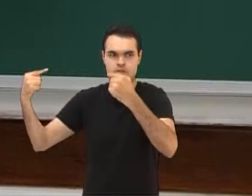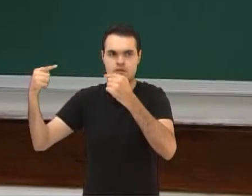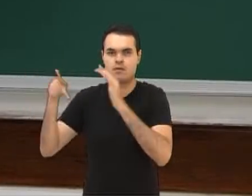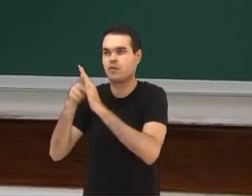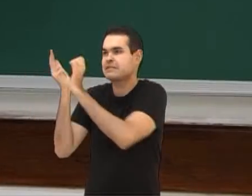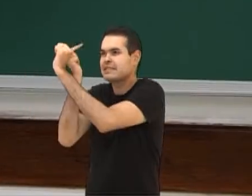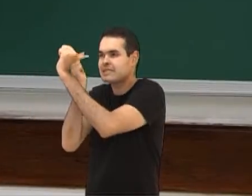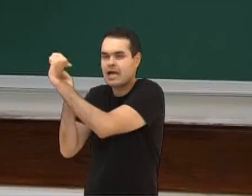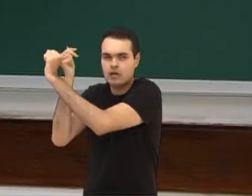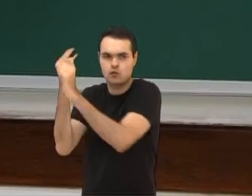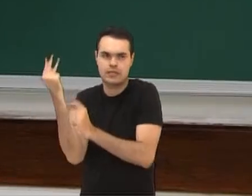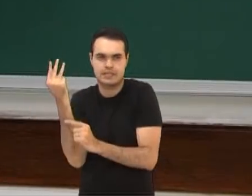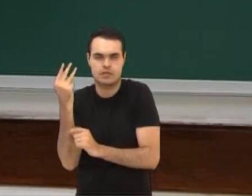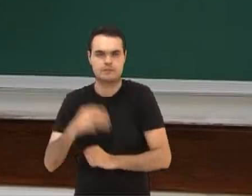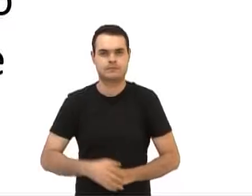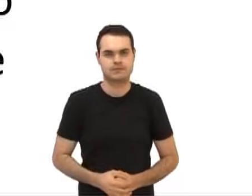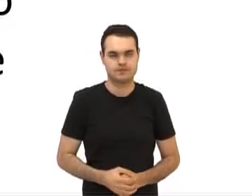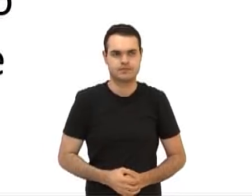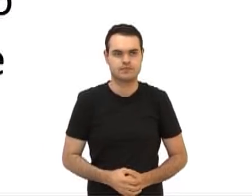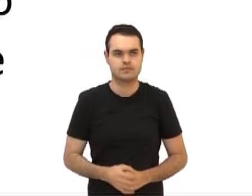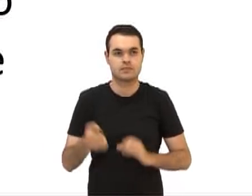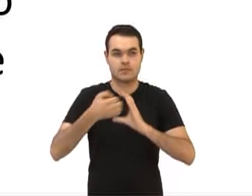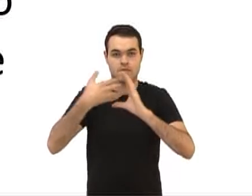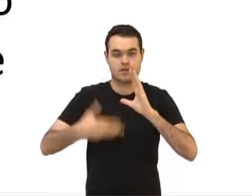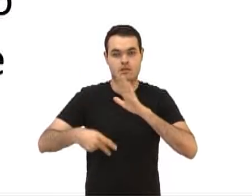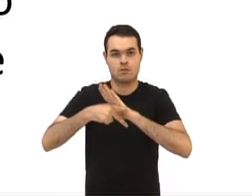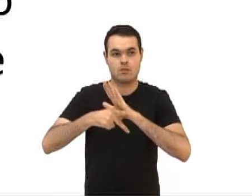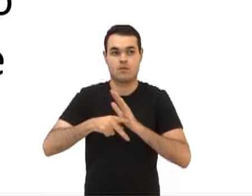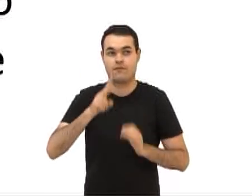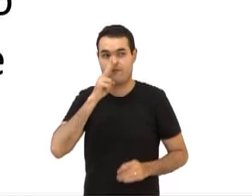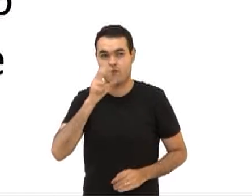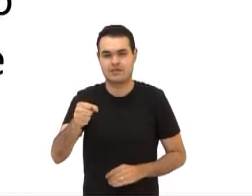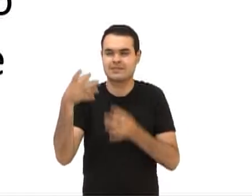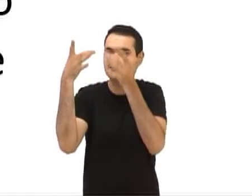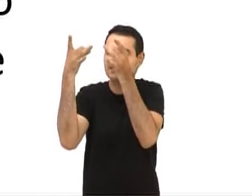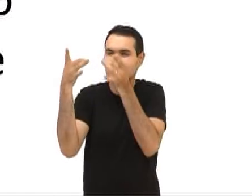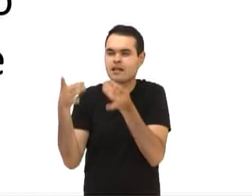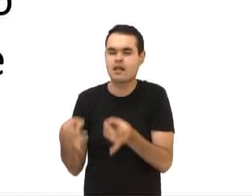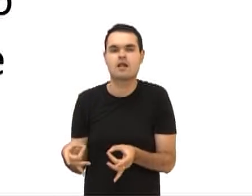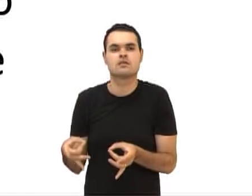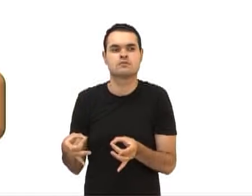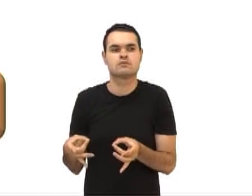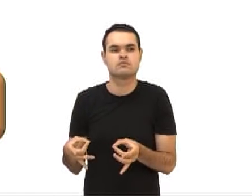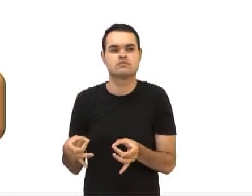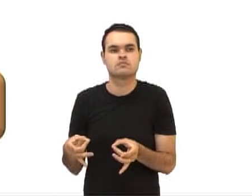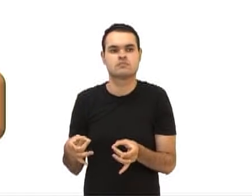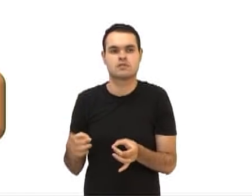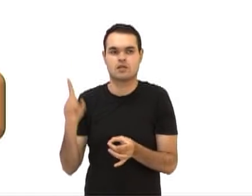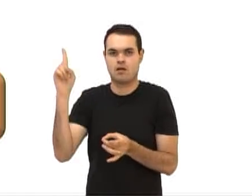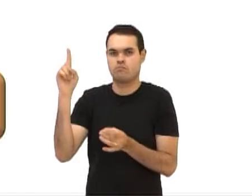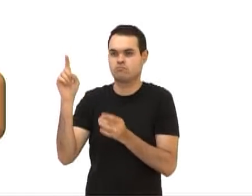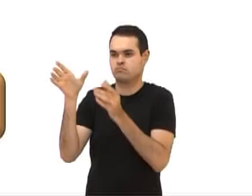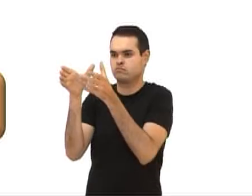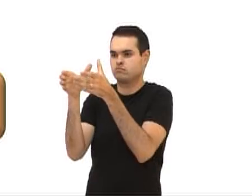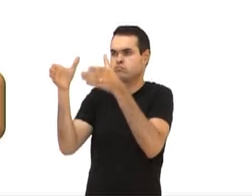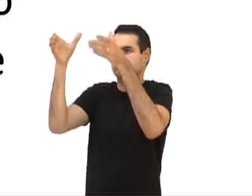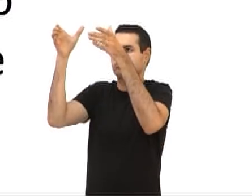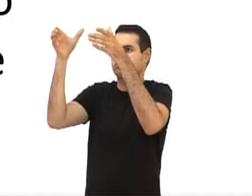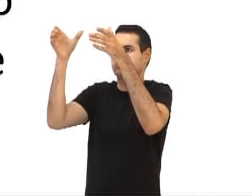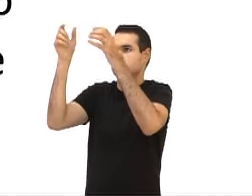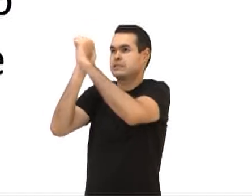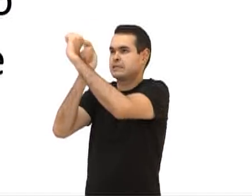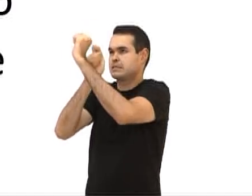mais desenhado. Tá? Então, aqui, ó, caracterizado pelo excesso de detalhes, os capitéis das colunas, que é essa parte de cima